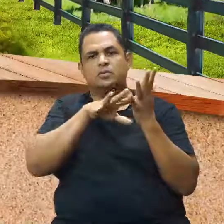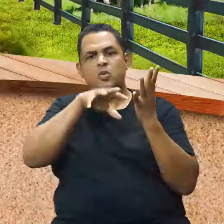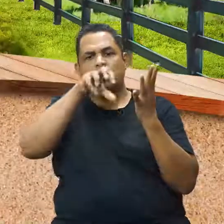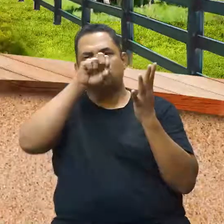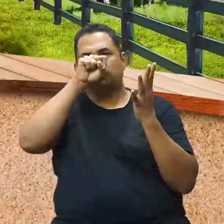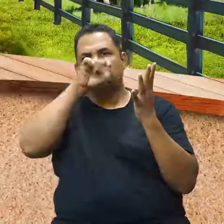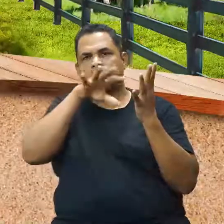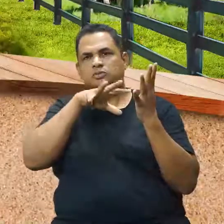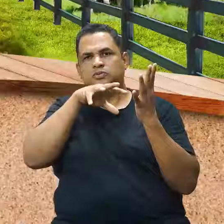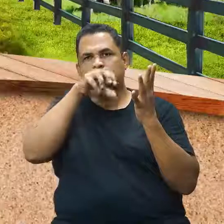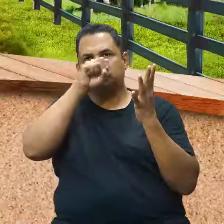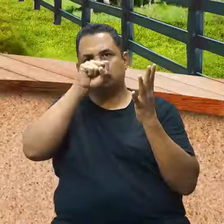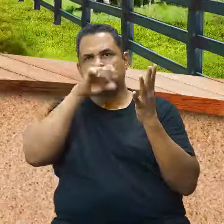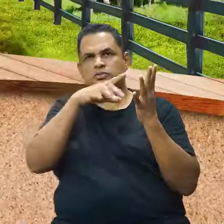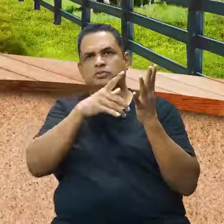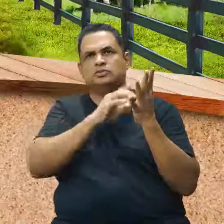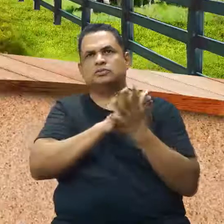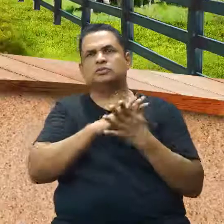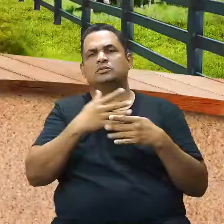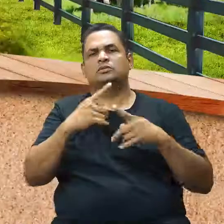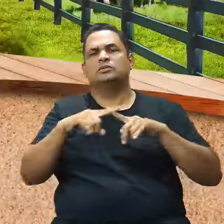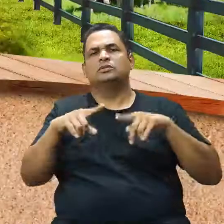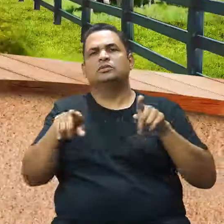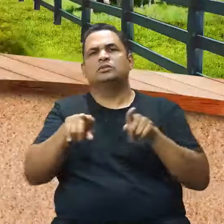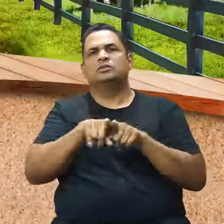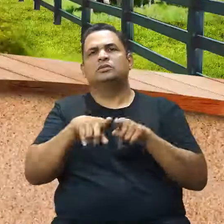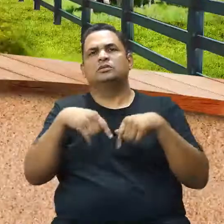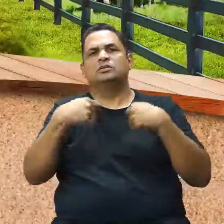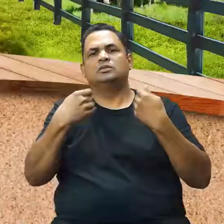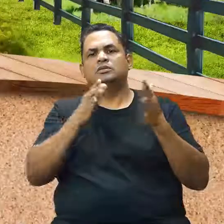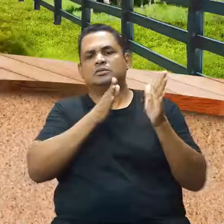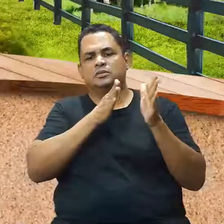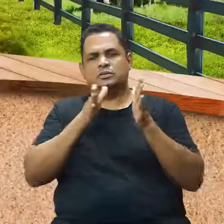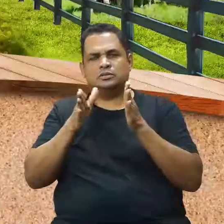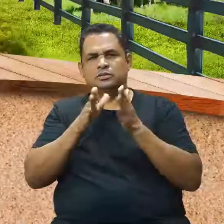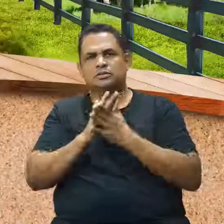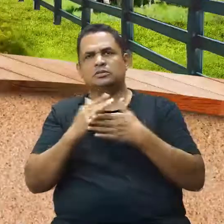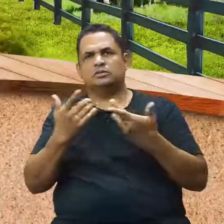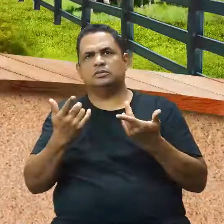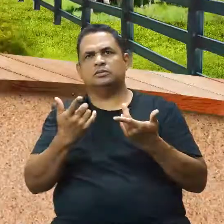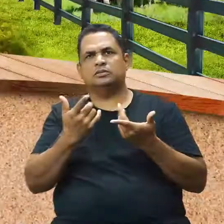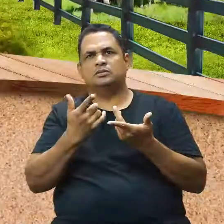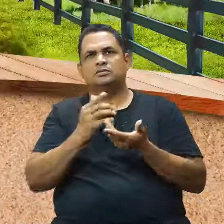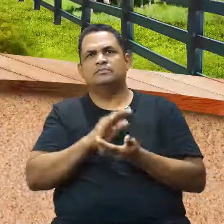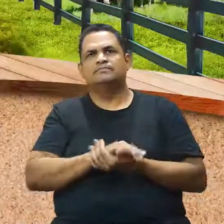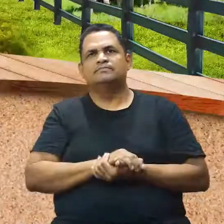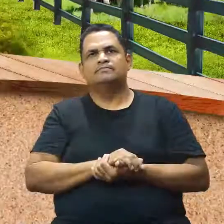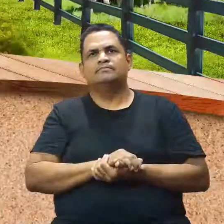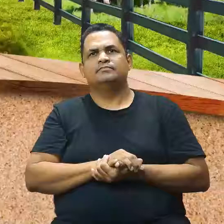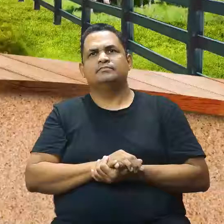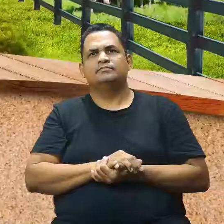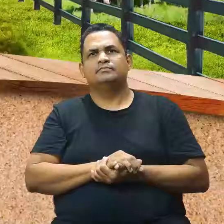odores, essa palavra que eu estava querendo, mas é nessa fase que elas são mais